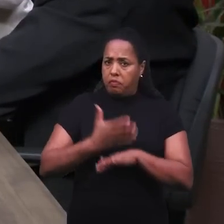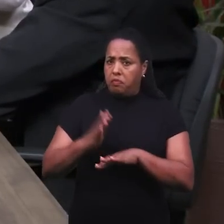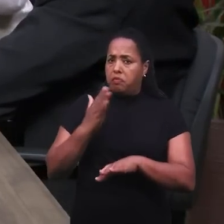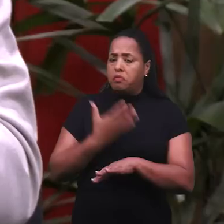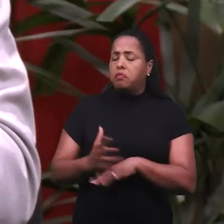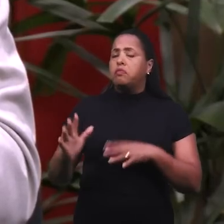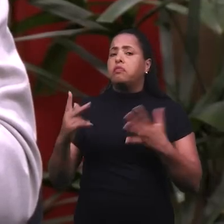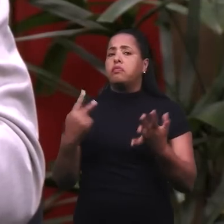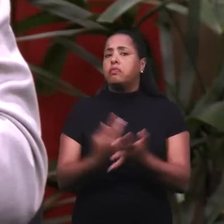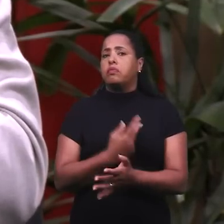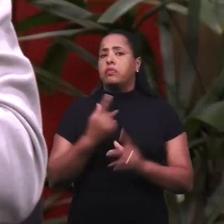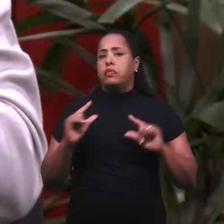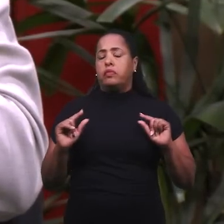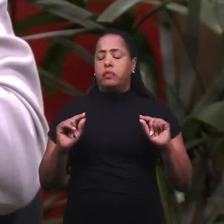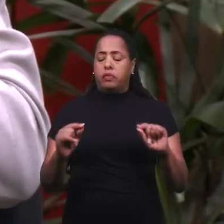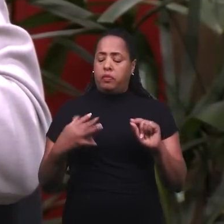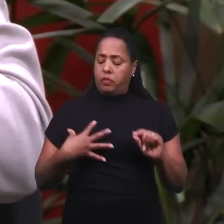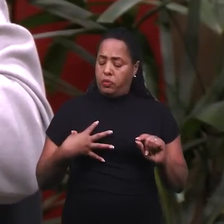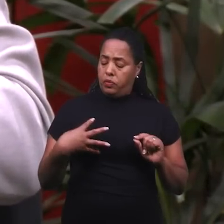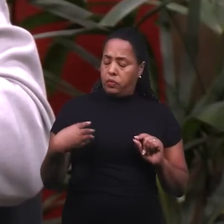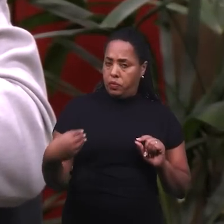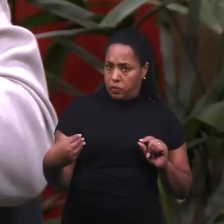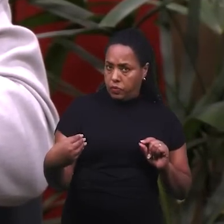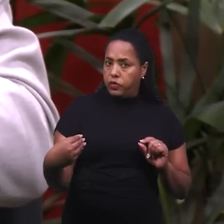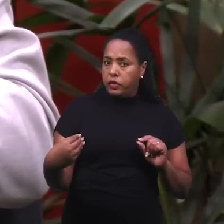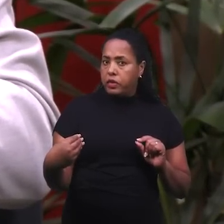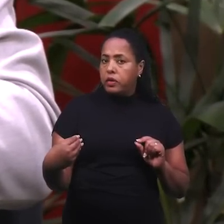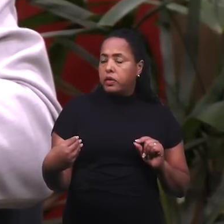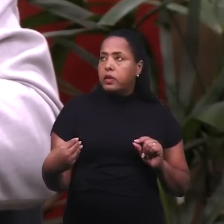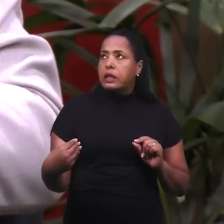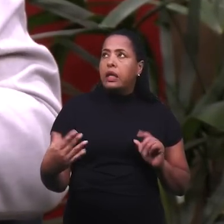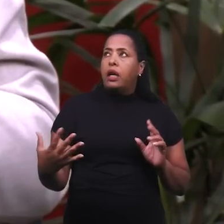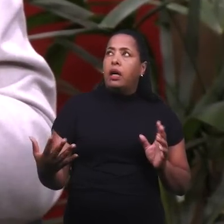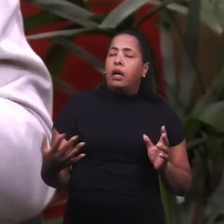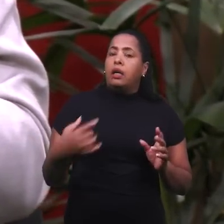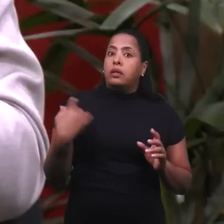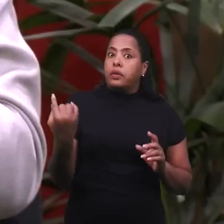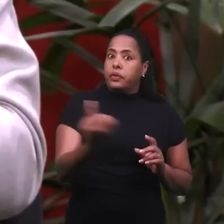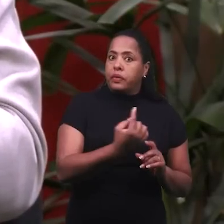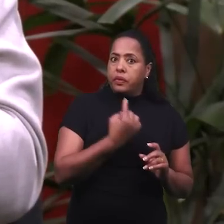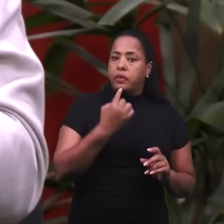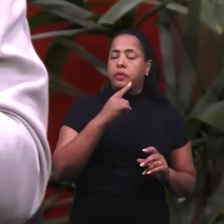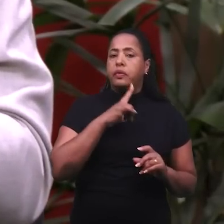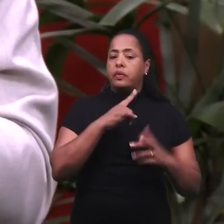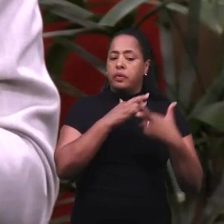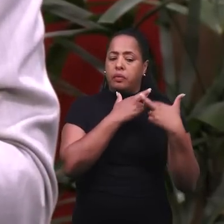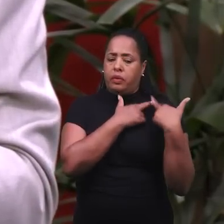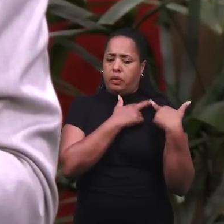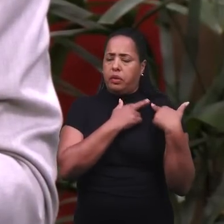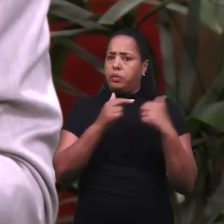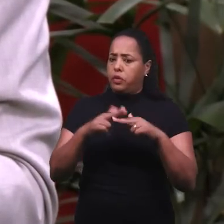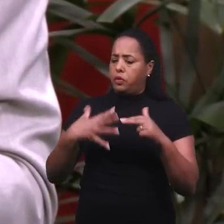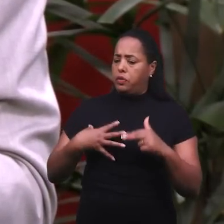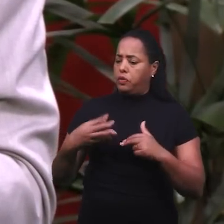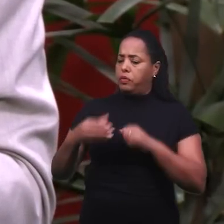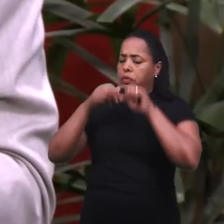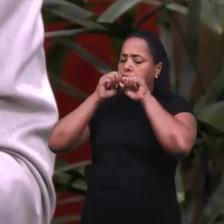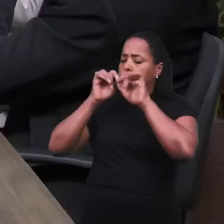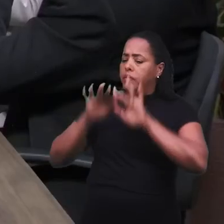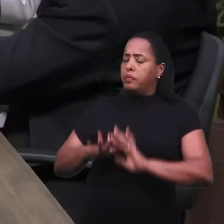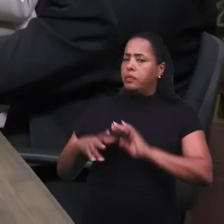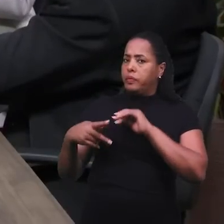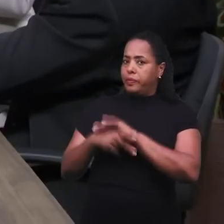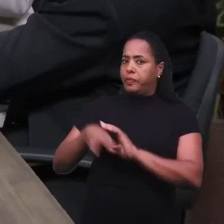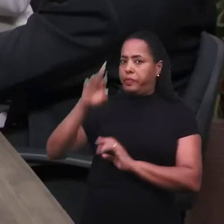os filhos vêm, né, e nós temos uma responsabilidade, porque eles são bênção do Senhor para nós.